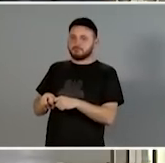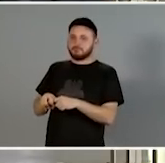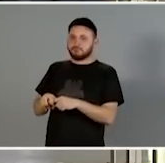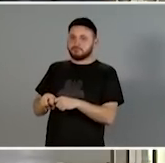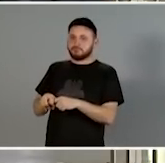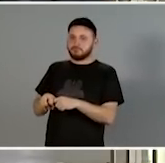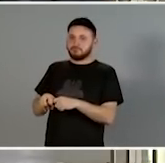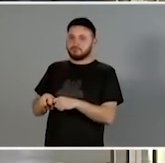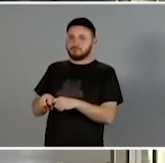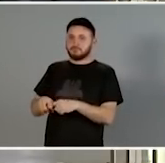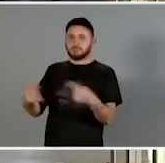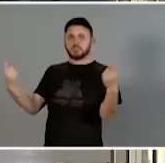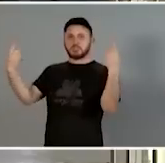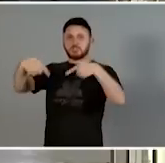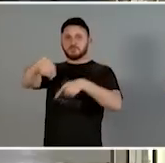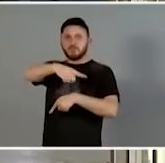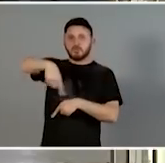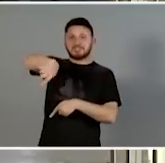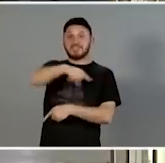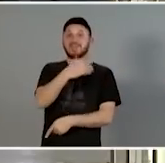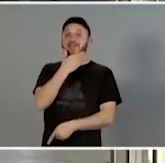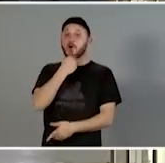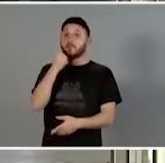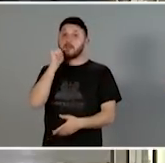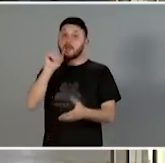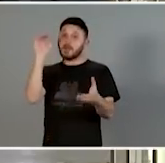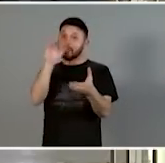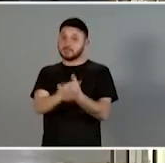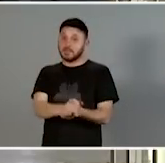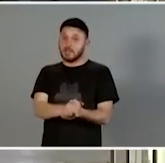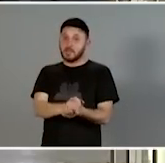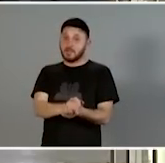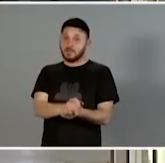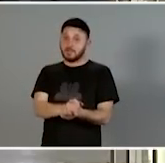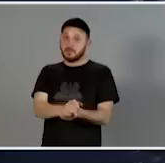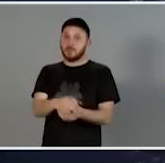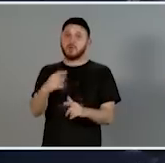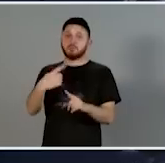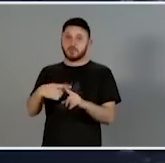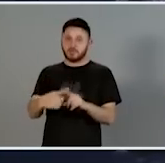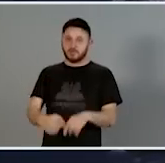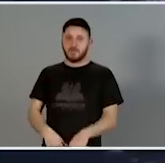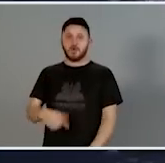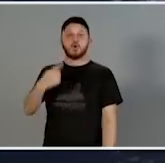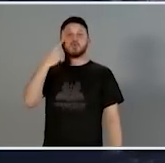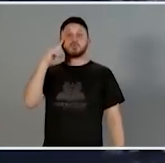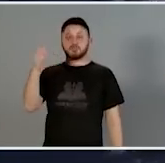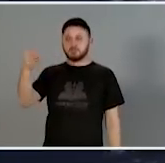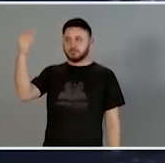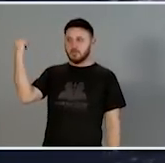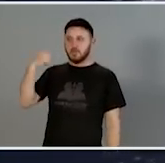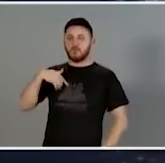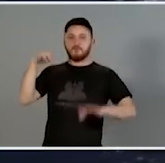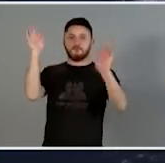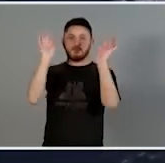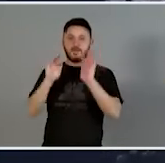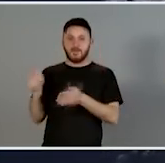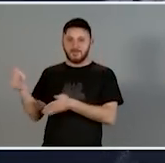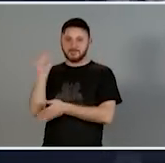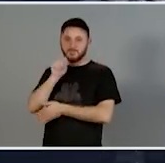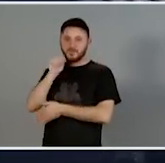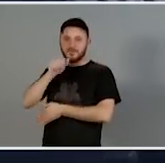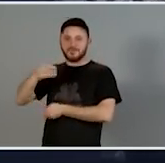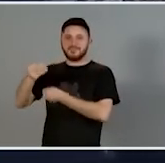E eu desafio todo casal. Eu fiquei tão feliz esses dias, mas tão feliz. Se você